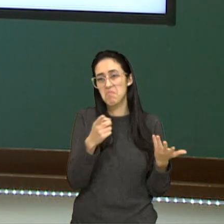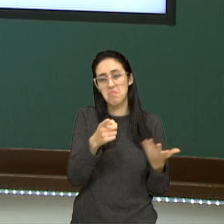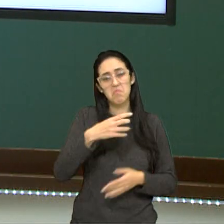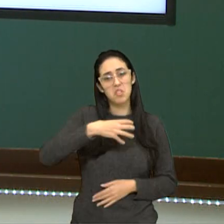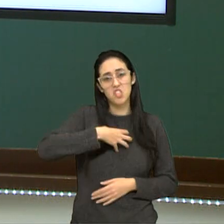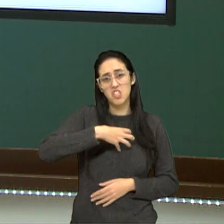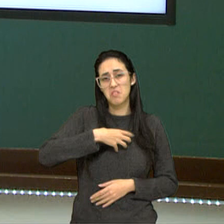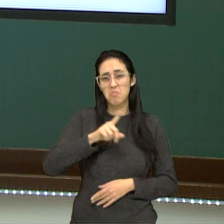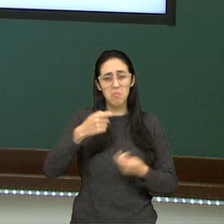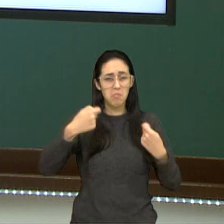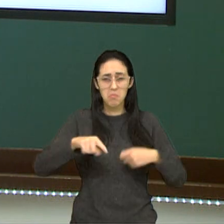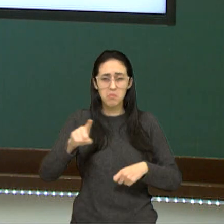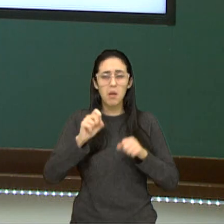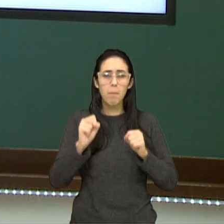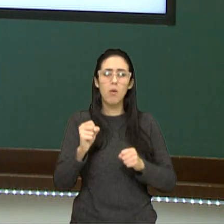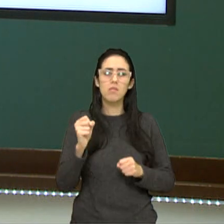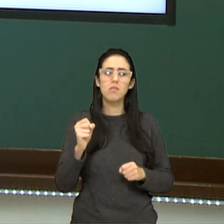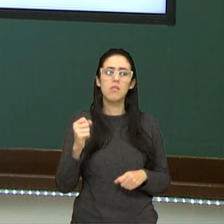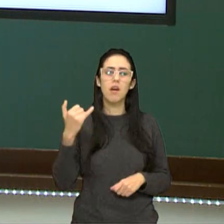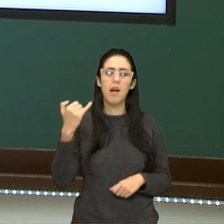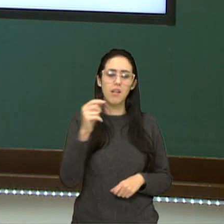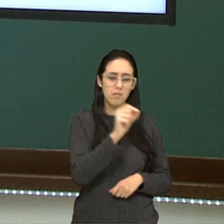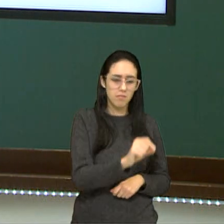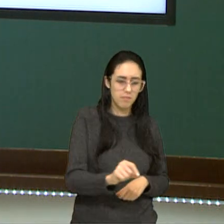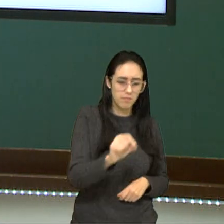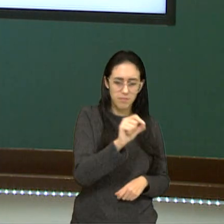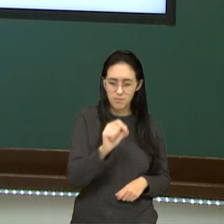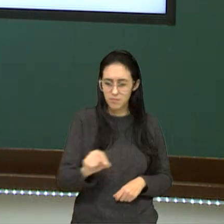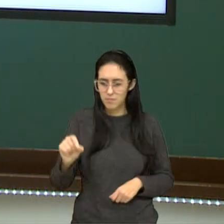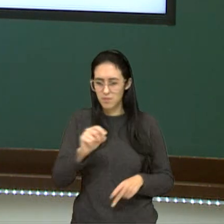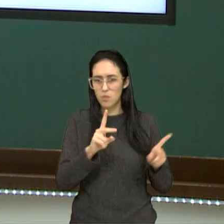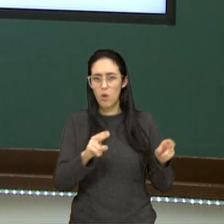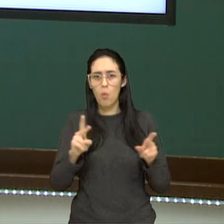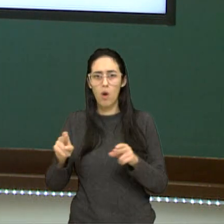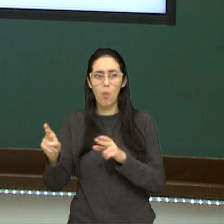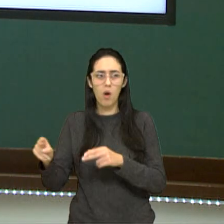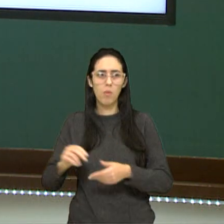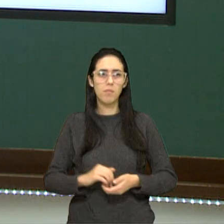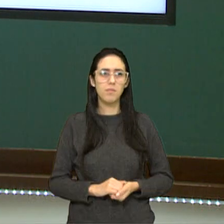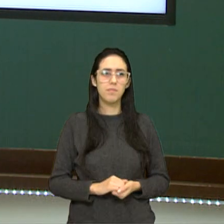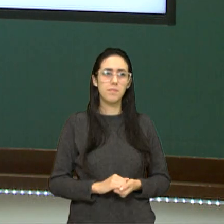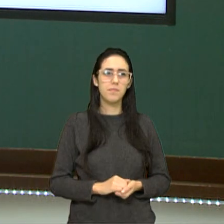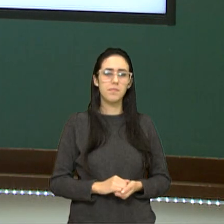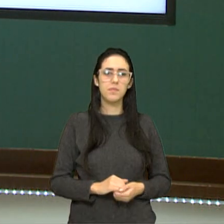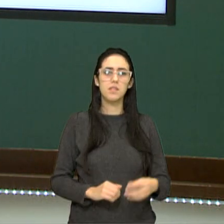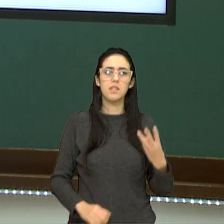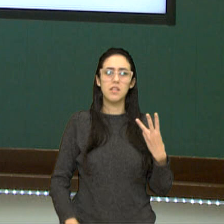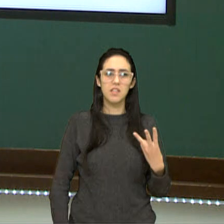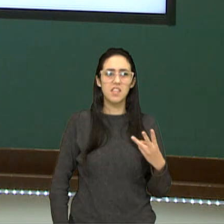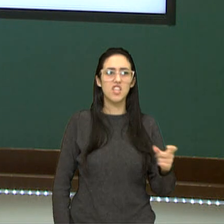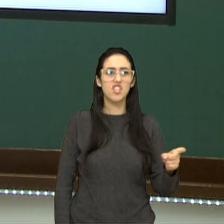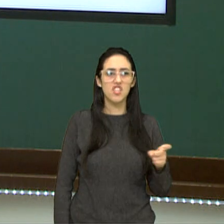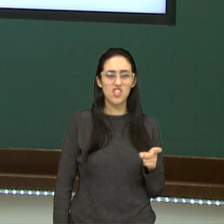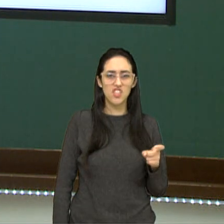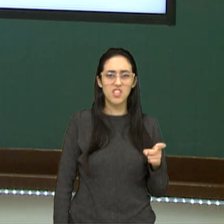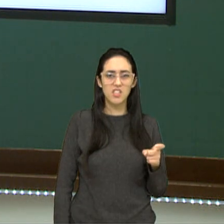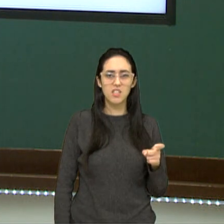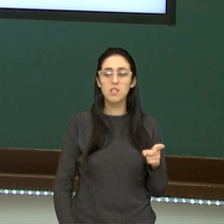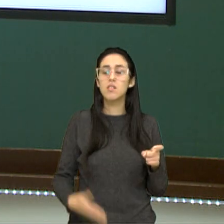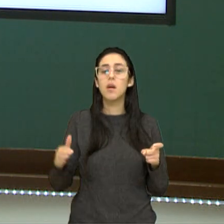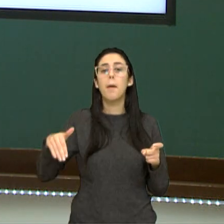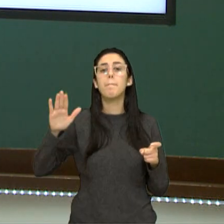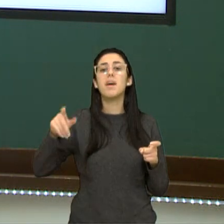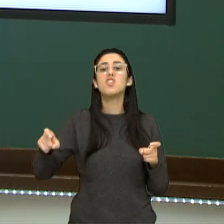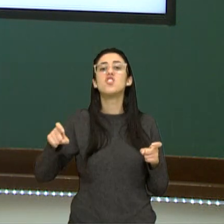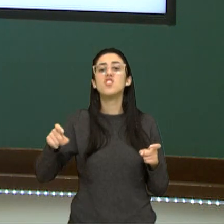que não precisa, circula, vai circulando aqueles que são iguais, assim, ó. Tem um 3x aqui. Aonde eu tenho mais um